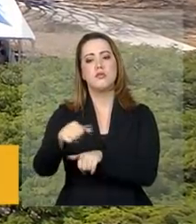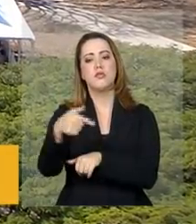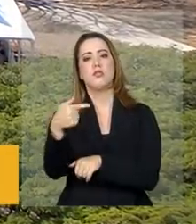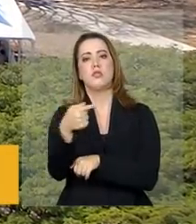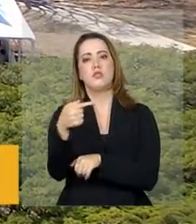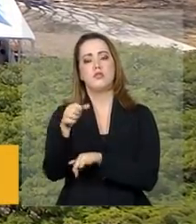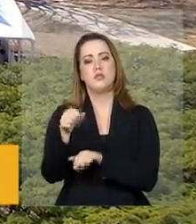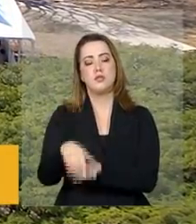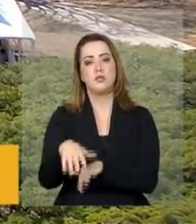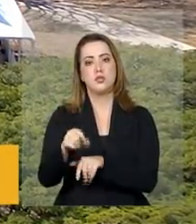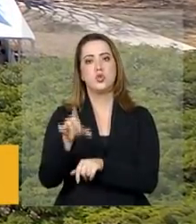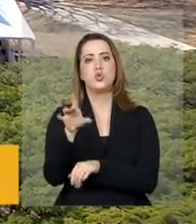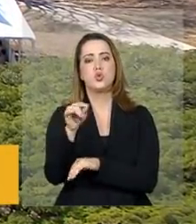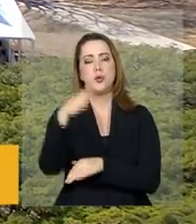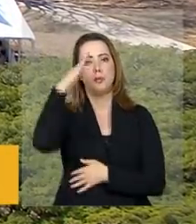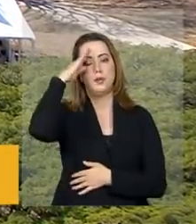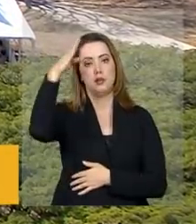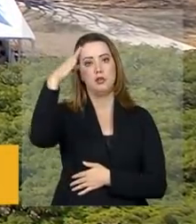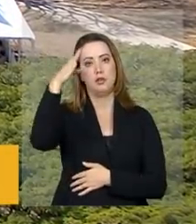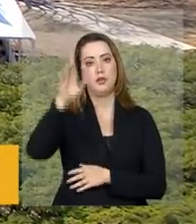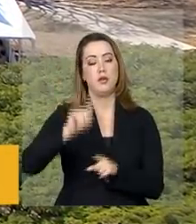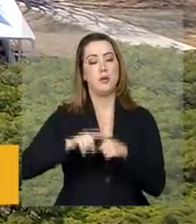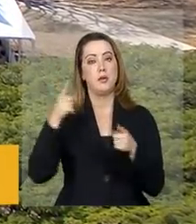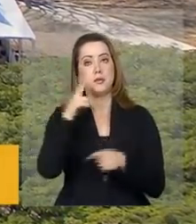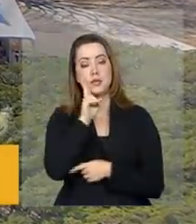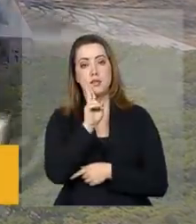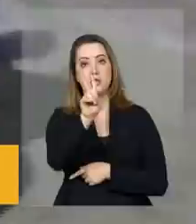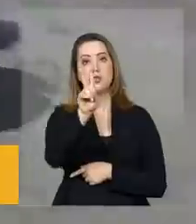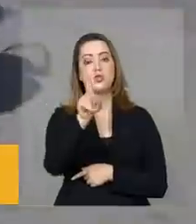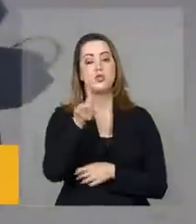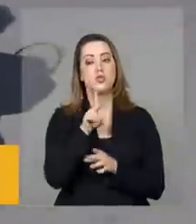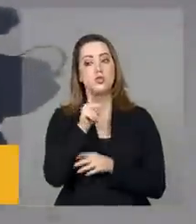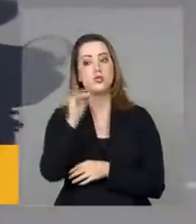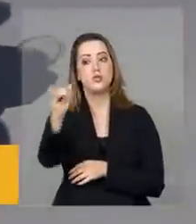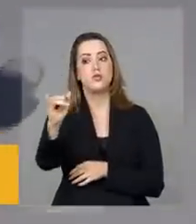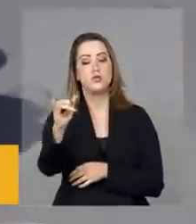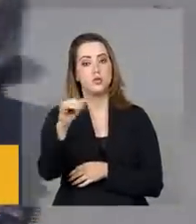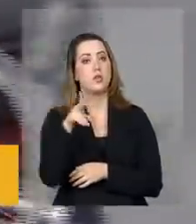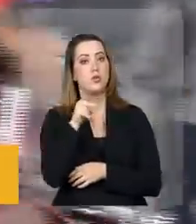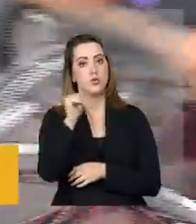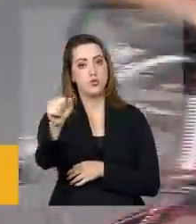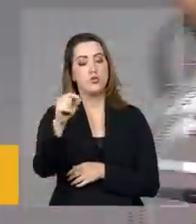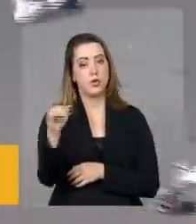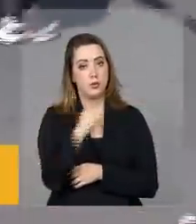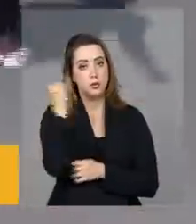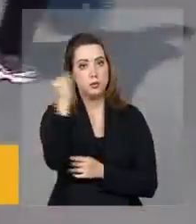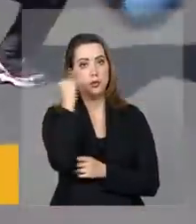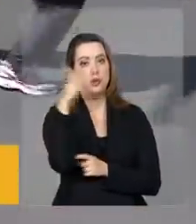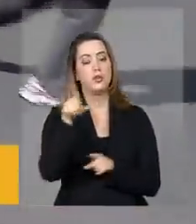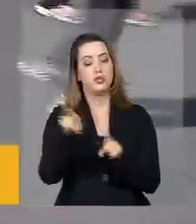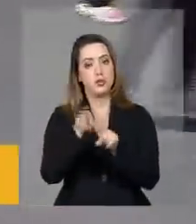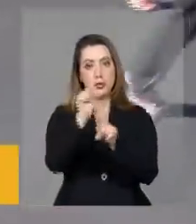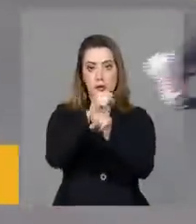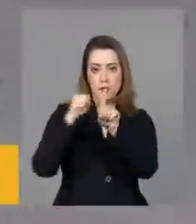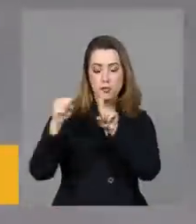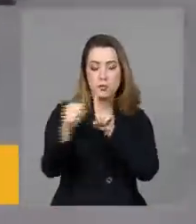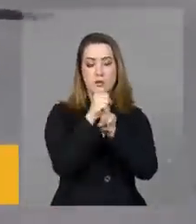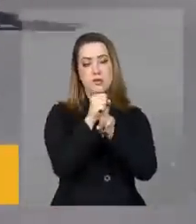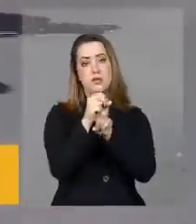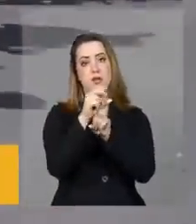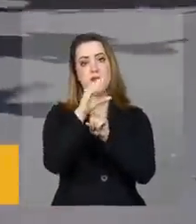era militar. Mas a gente vê que é uma data de comemoração cívica. Então, pelo